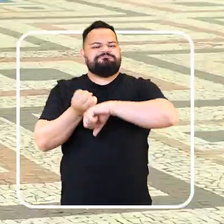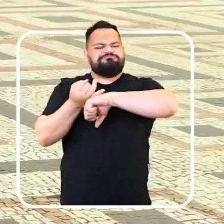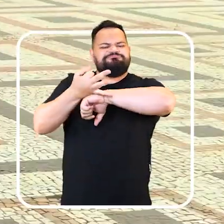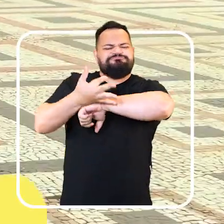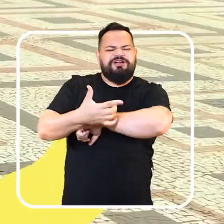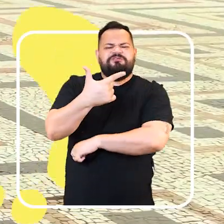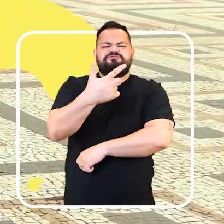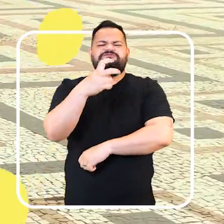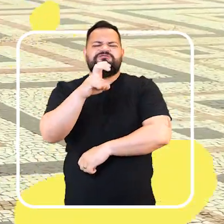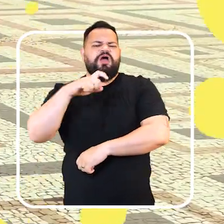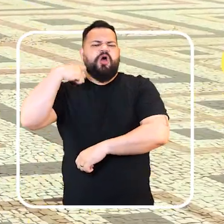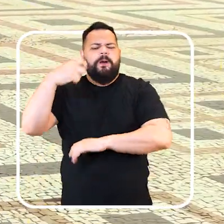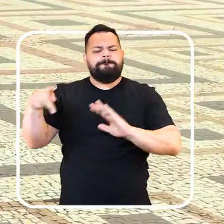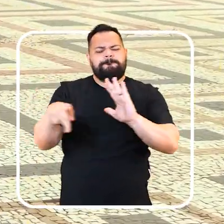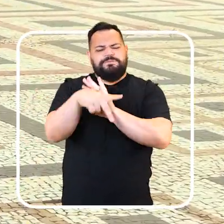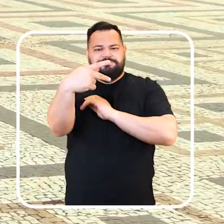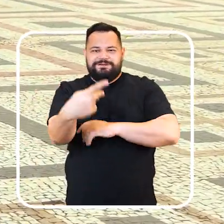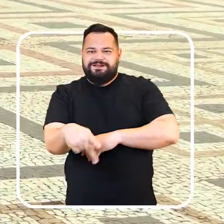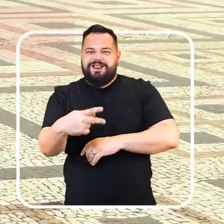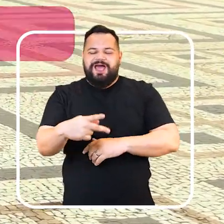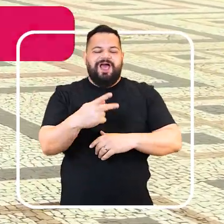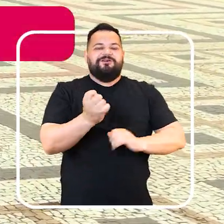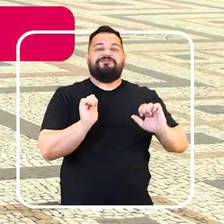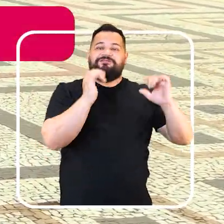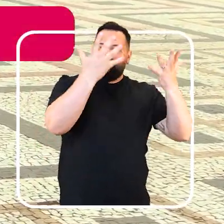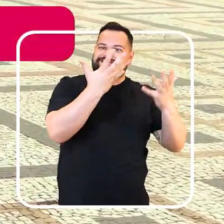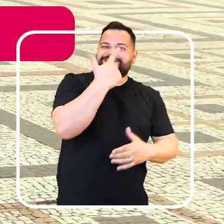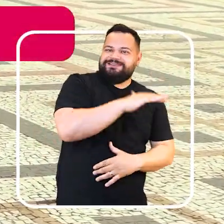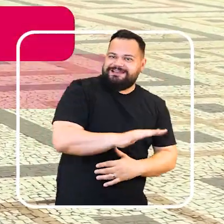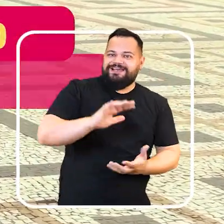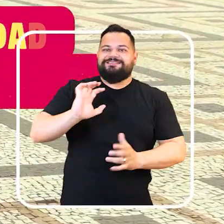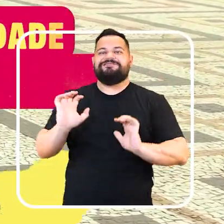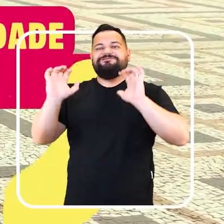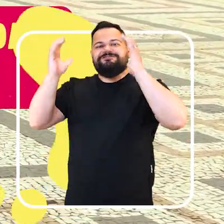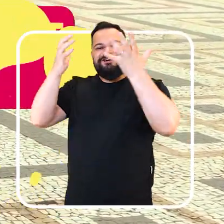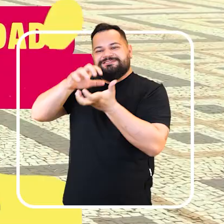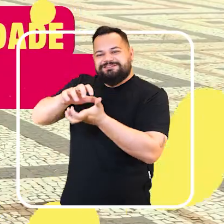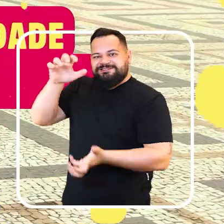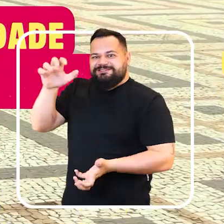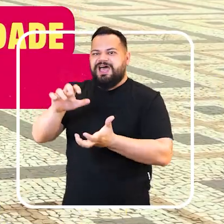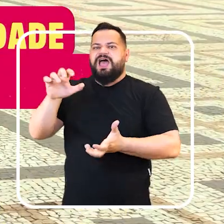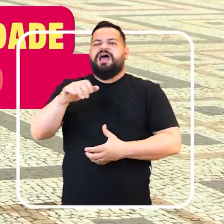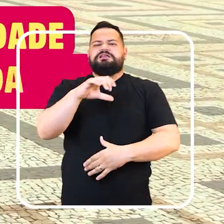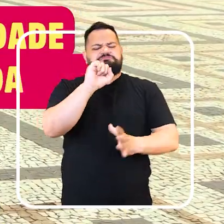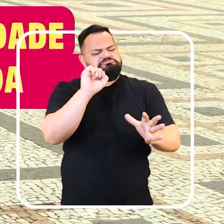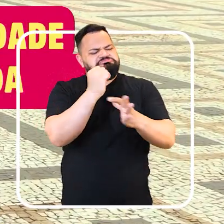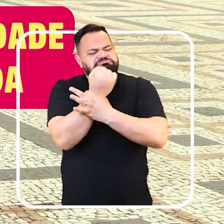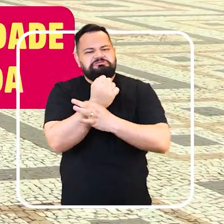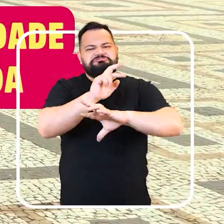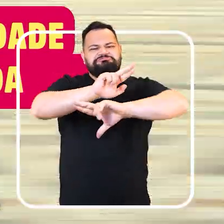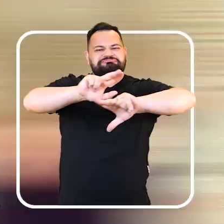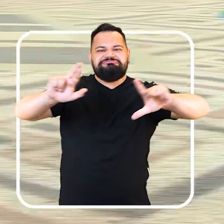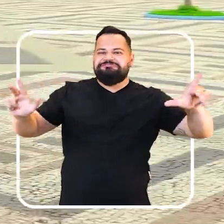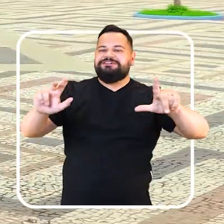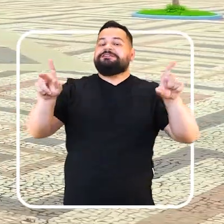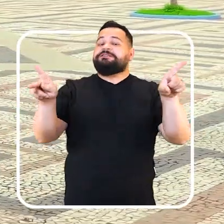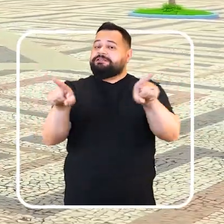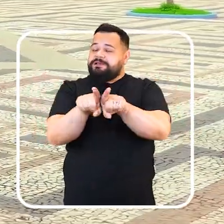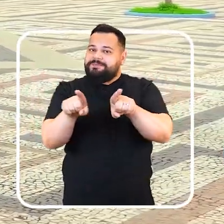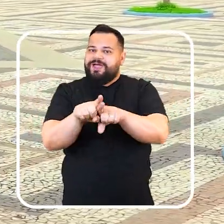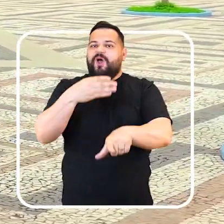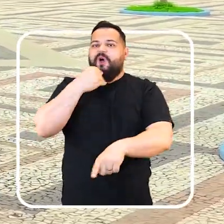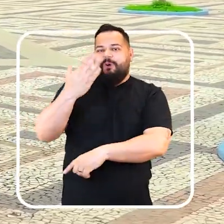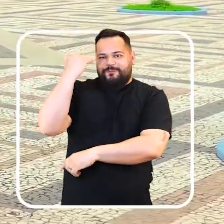manhã. Com mais de 25 artistas locais, baile infantil, baile da melhor idade, mais de 100 seguranças privados. E